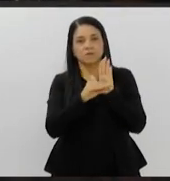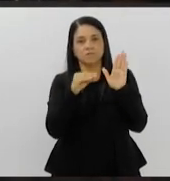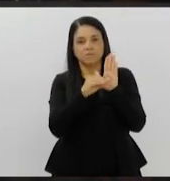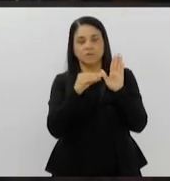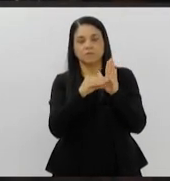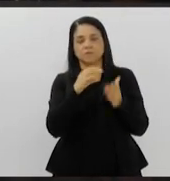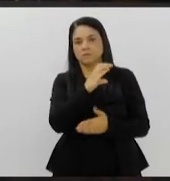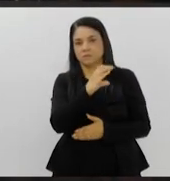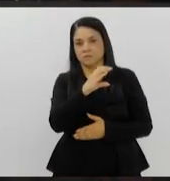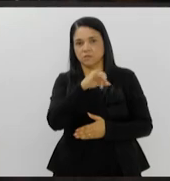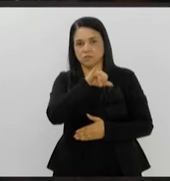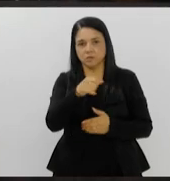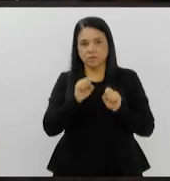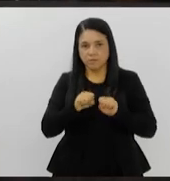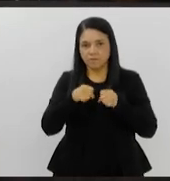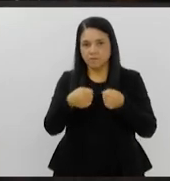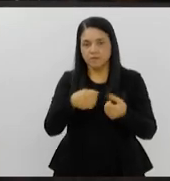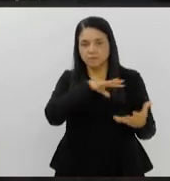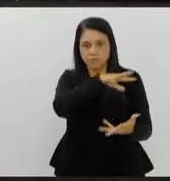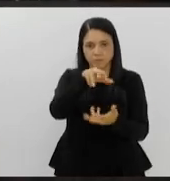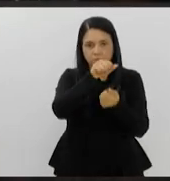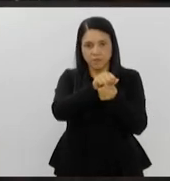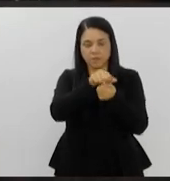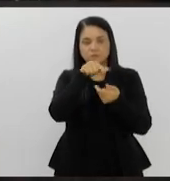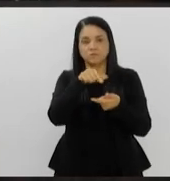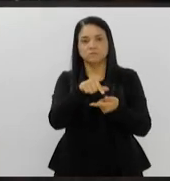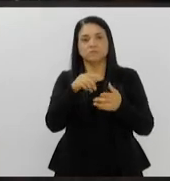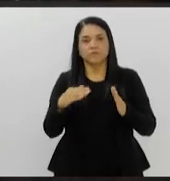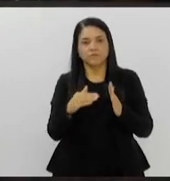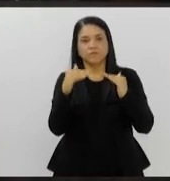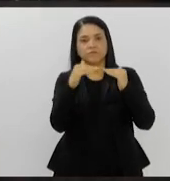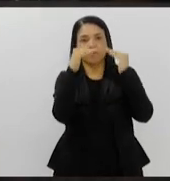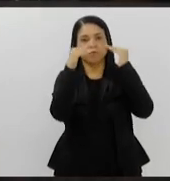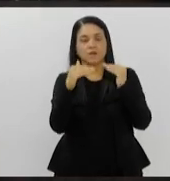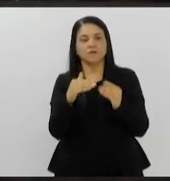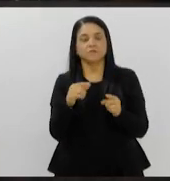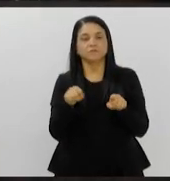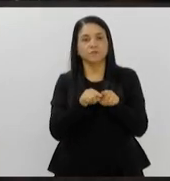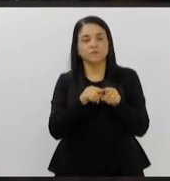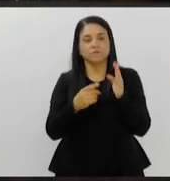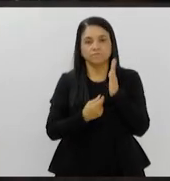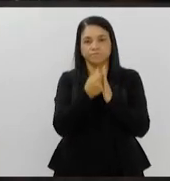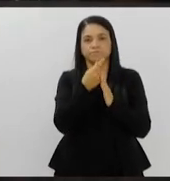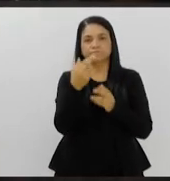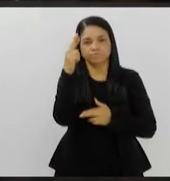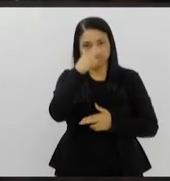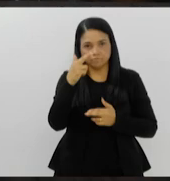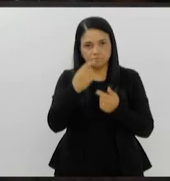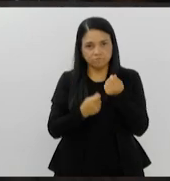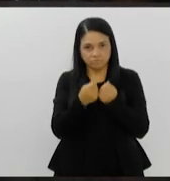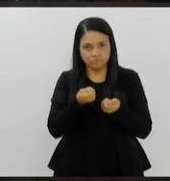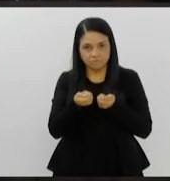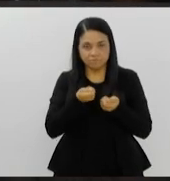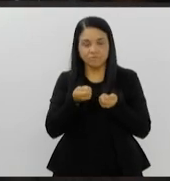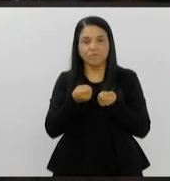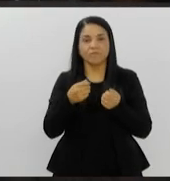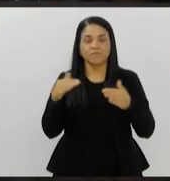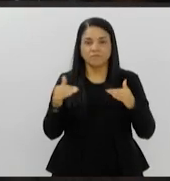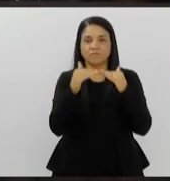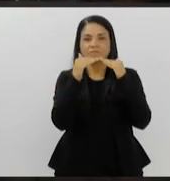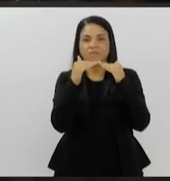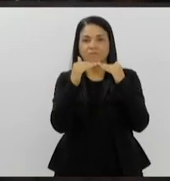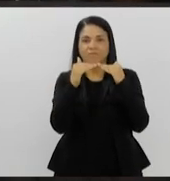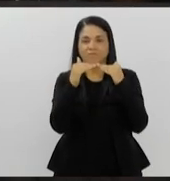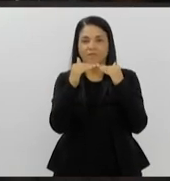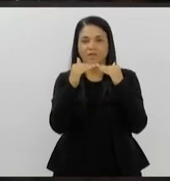e Justiça de defesa do meio ambiente favorável, orçamento fiscalização financeira e controle